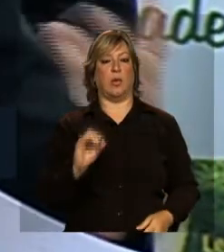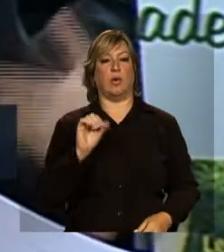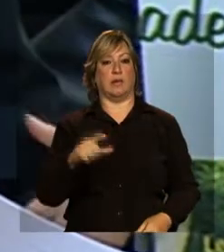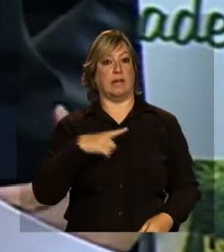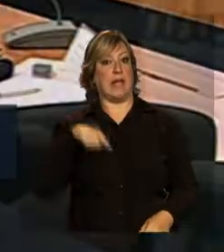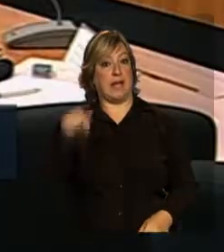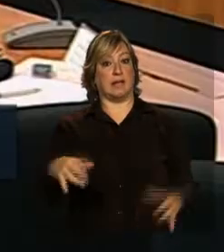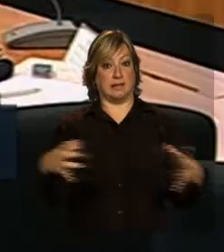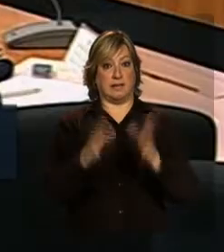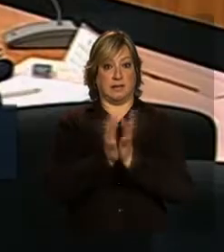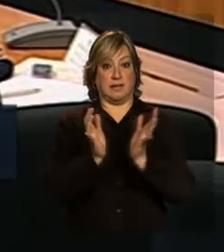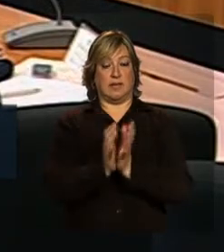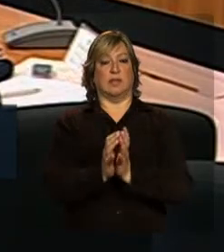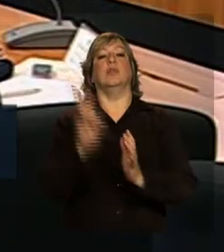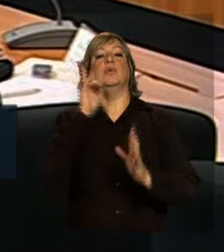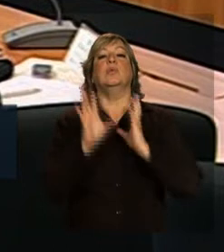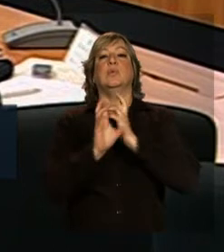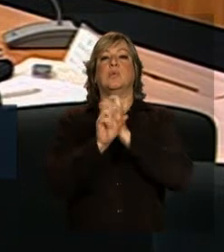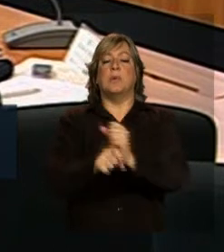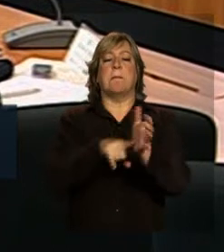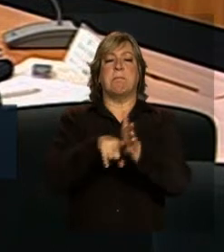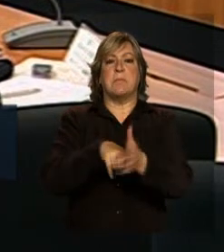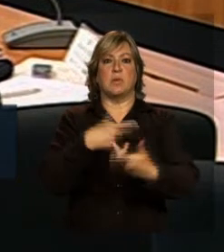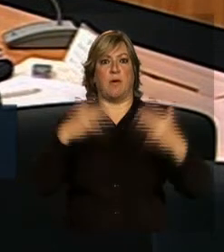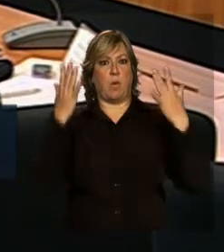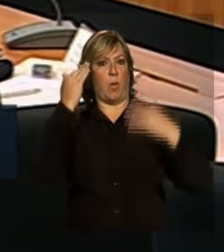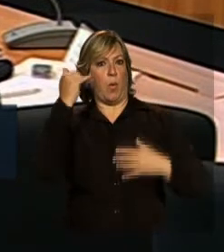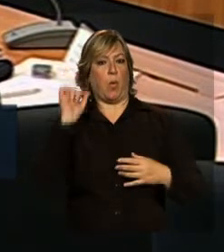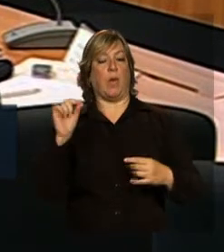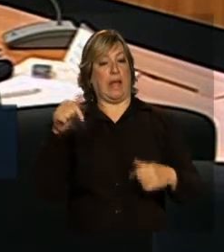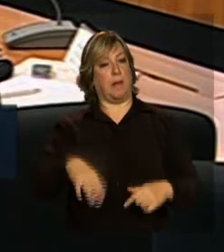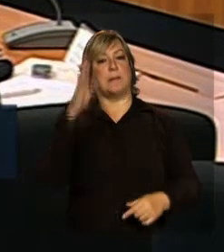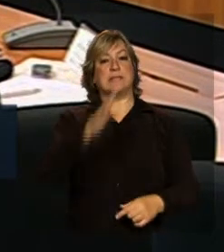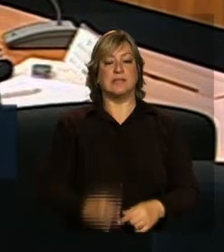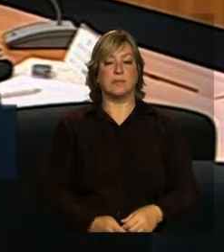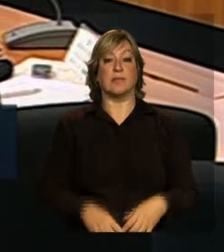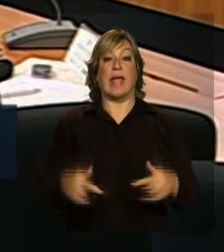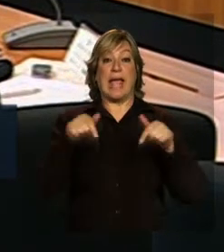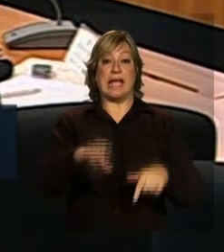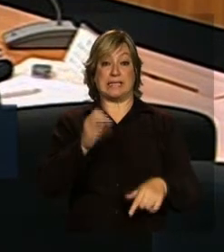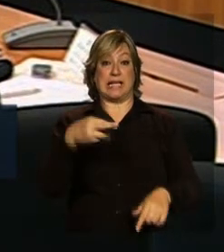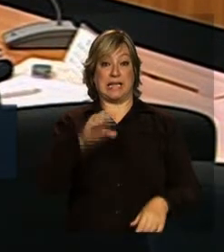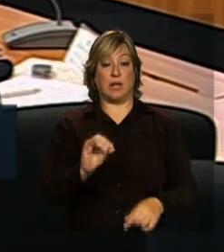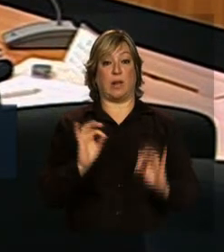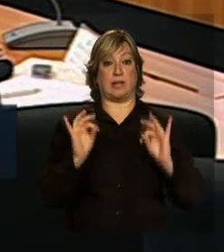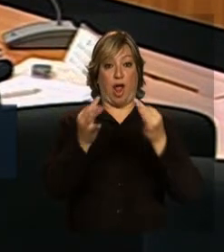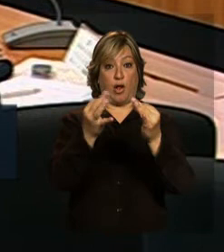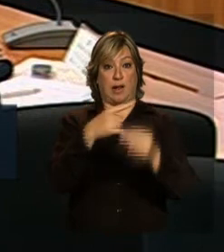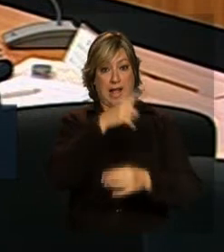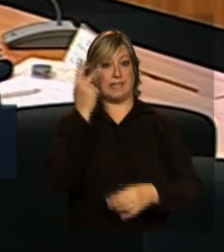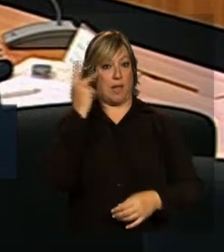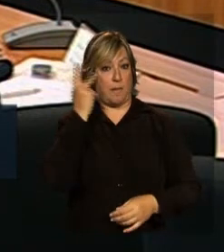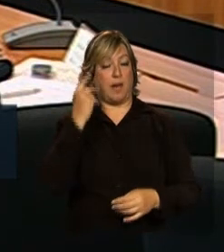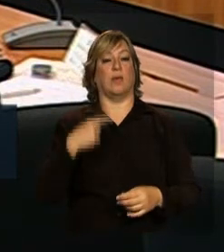é uma instituição com toda uma história de pesquisa de ponta no Brasil. E este centro, que já é conhecido